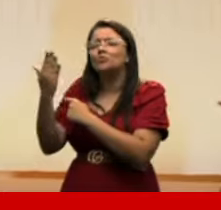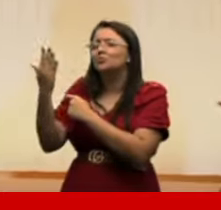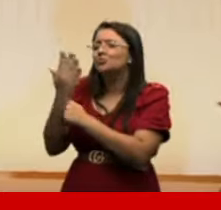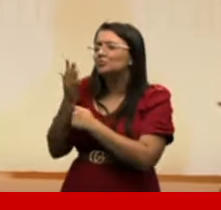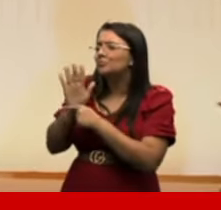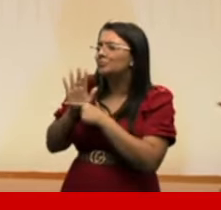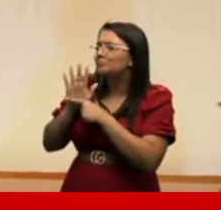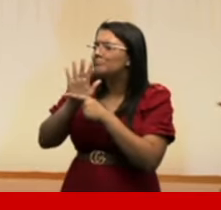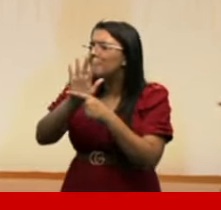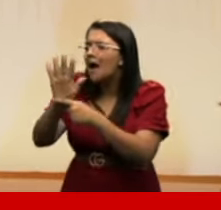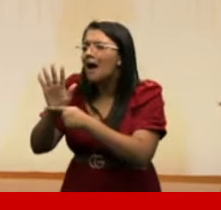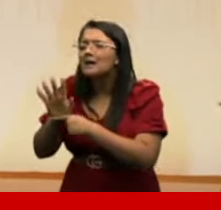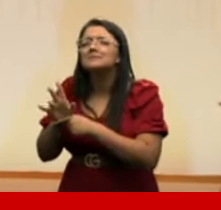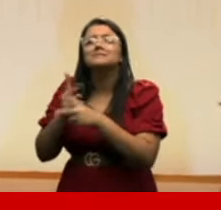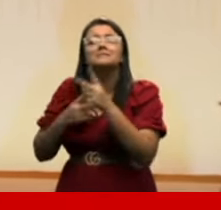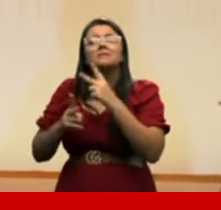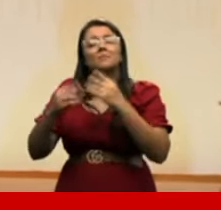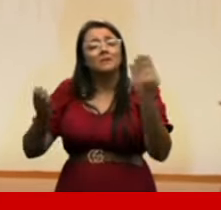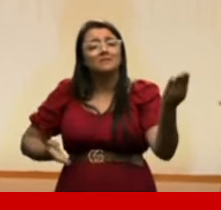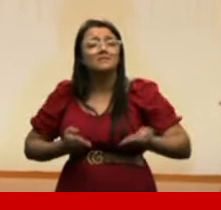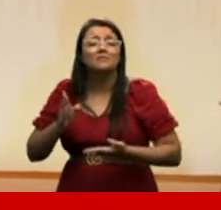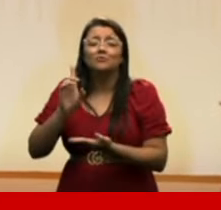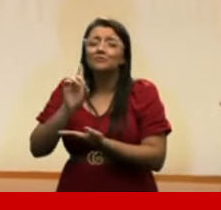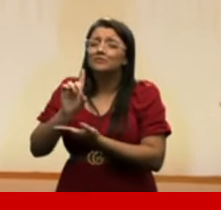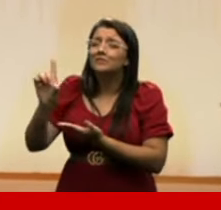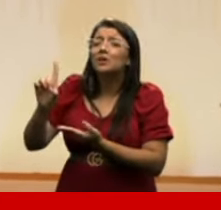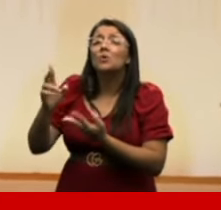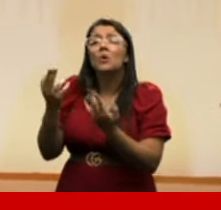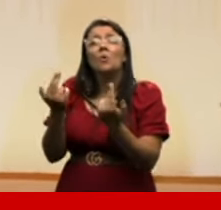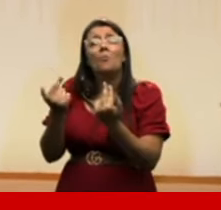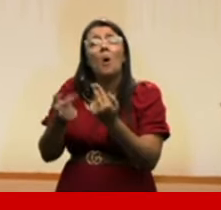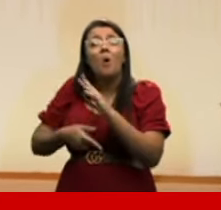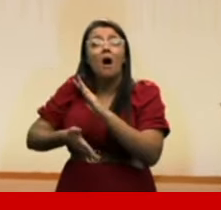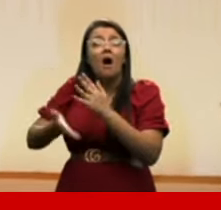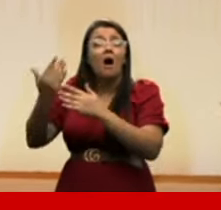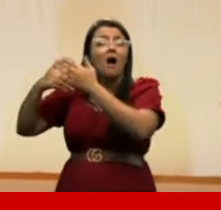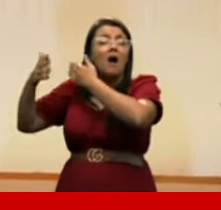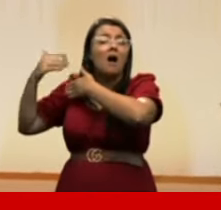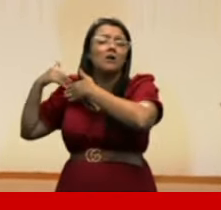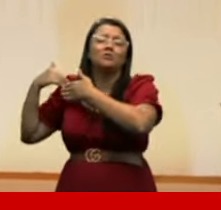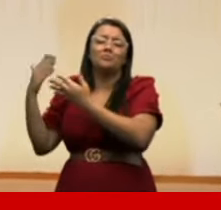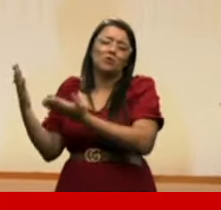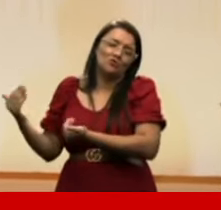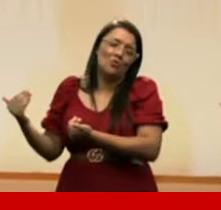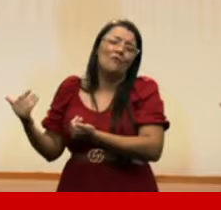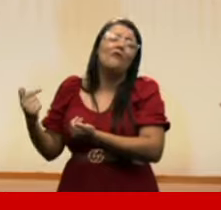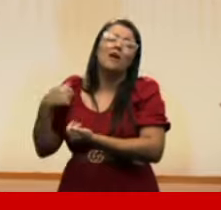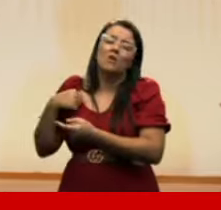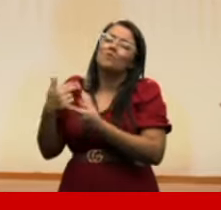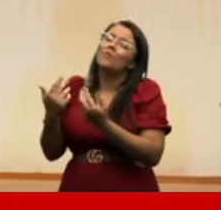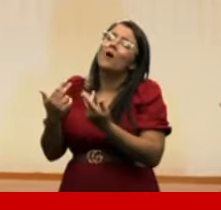que está trabalhando para Jesus como eu trabalhava,